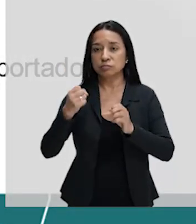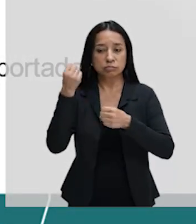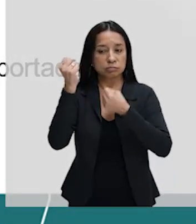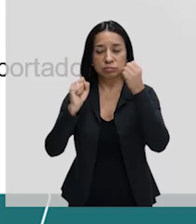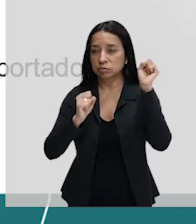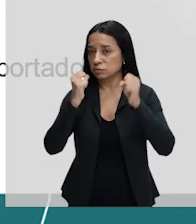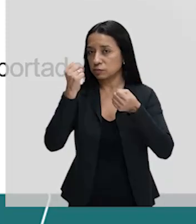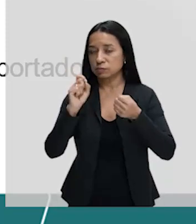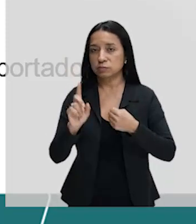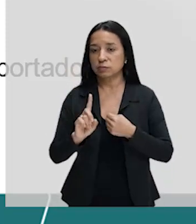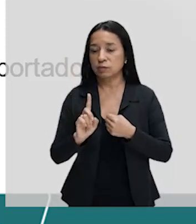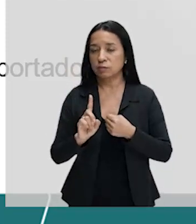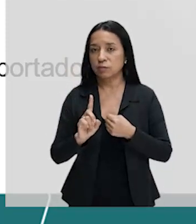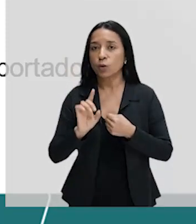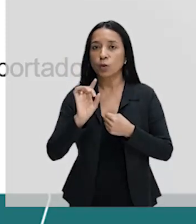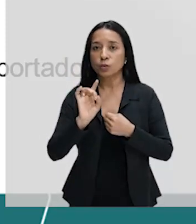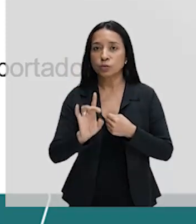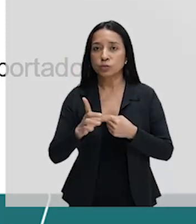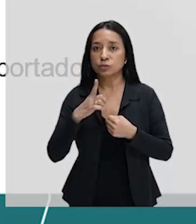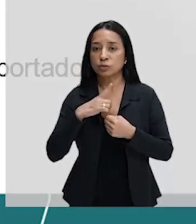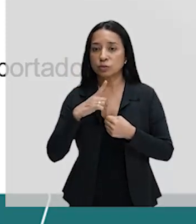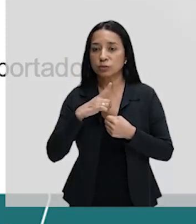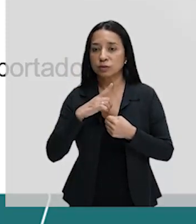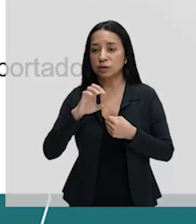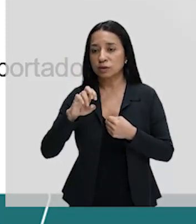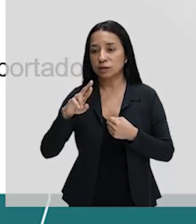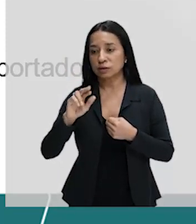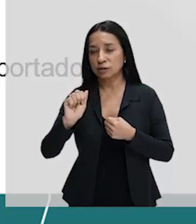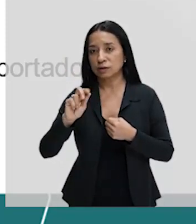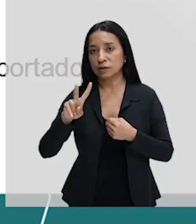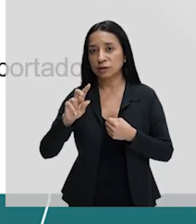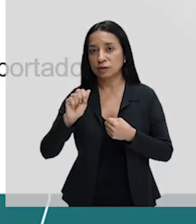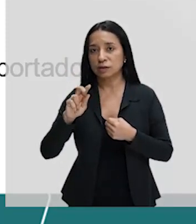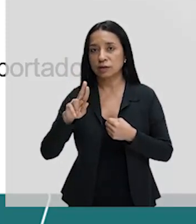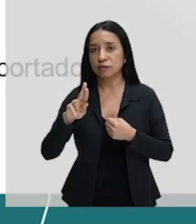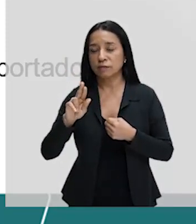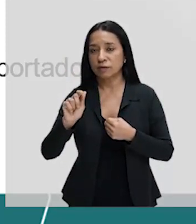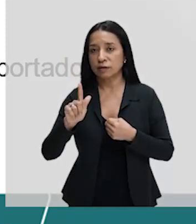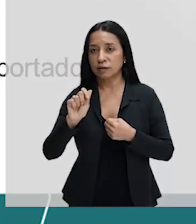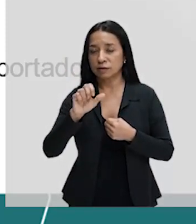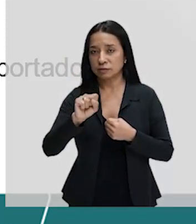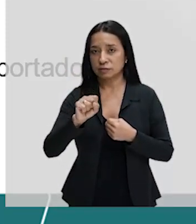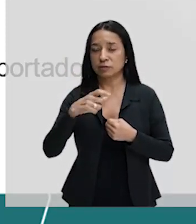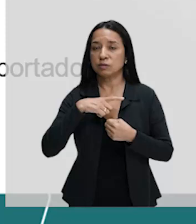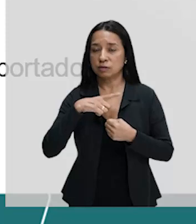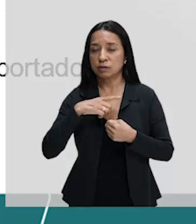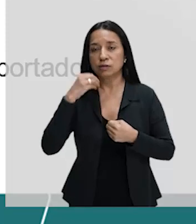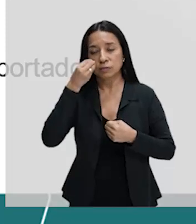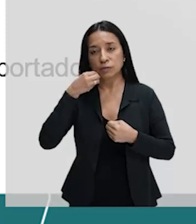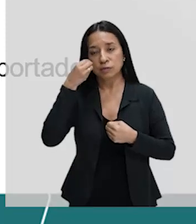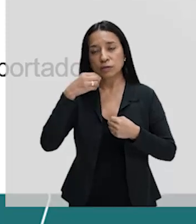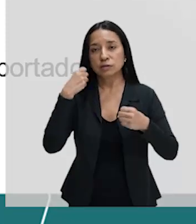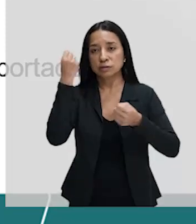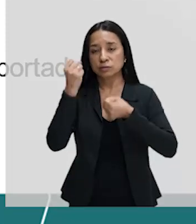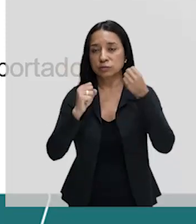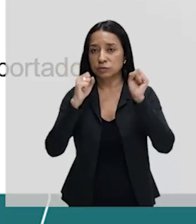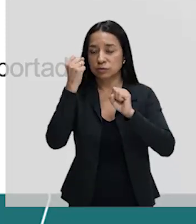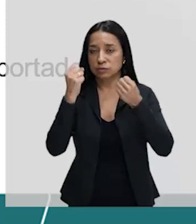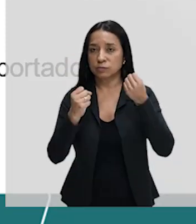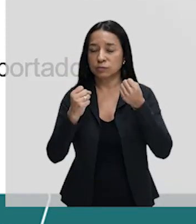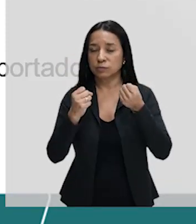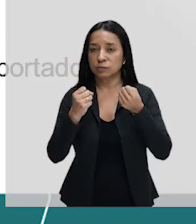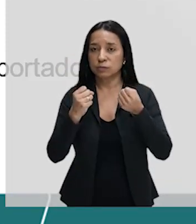industrialização. Isso só vai ocorrer lá na Era Vargas. Mas teremos uma experiência industrial. Uma